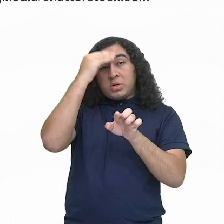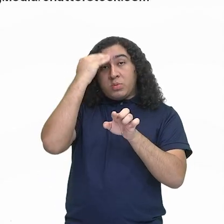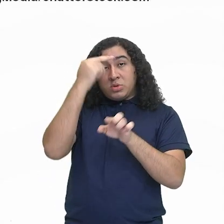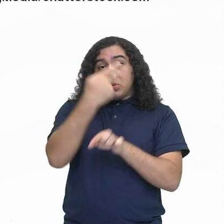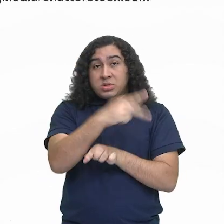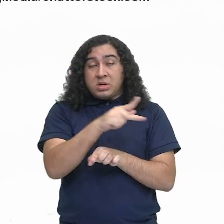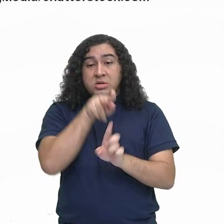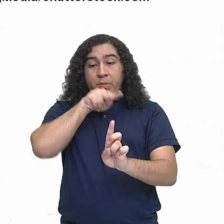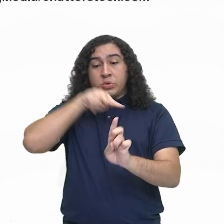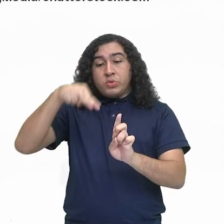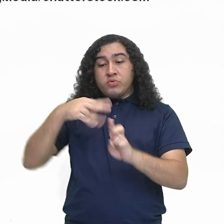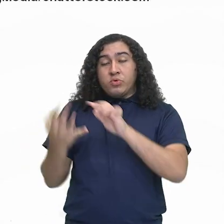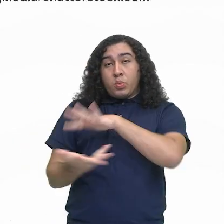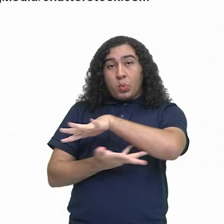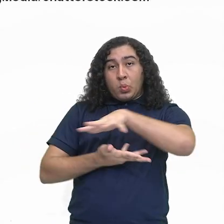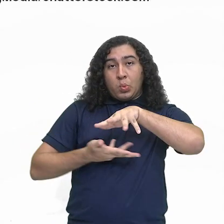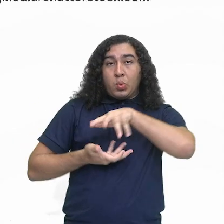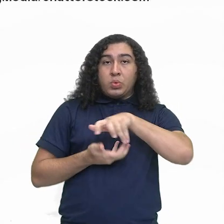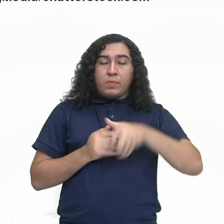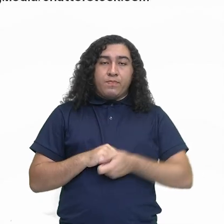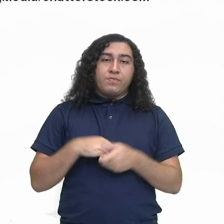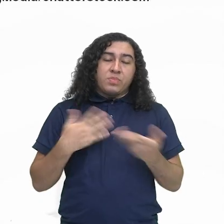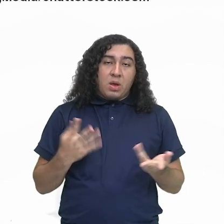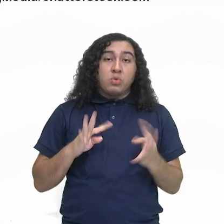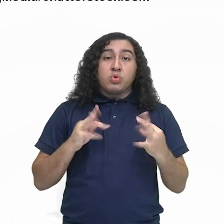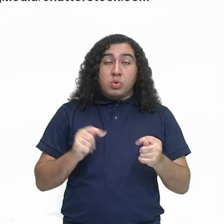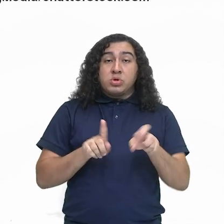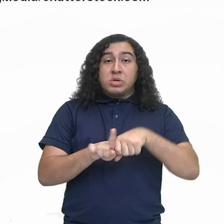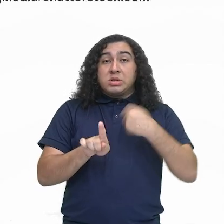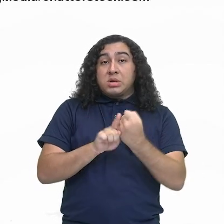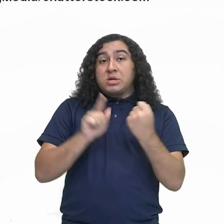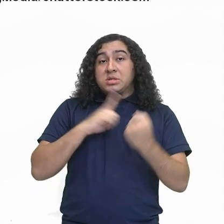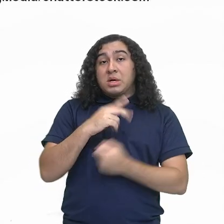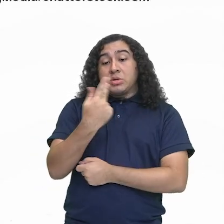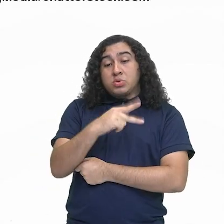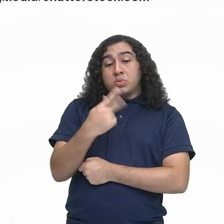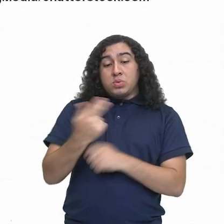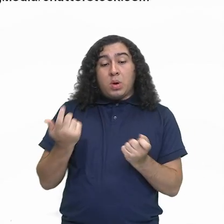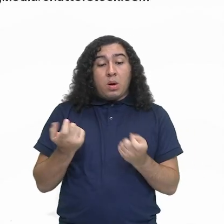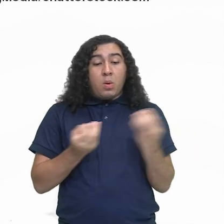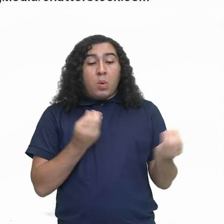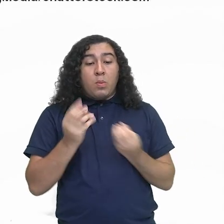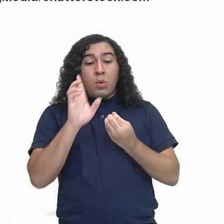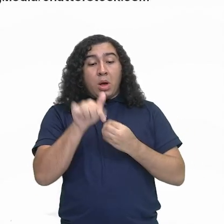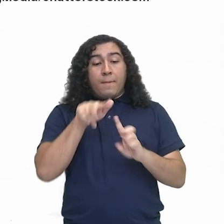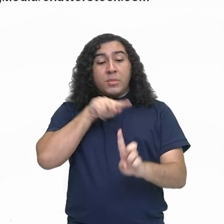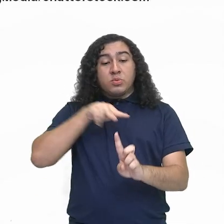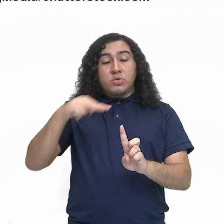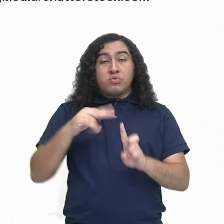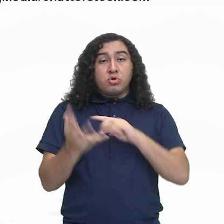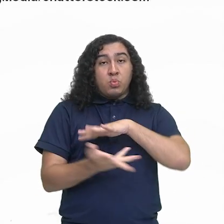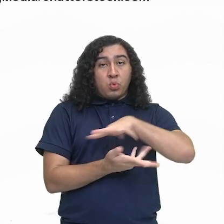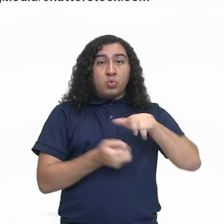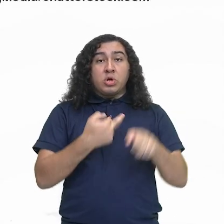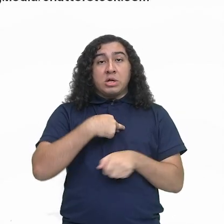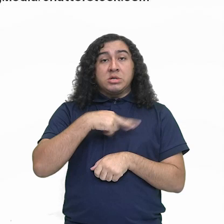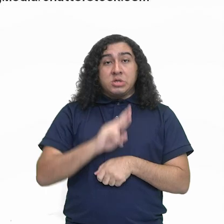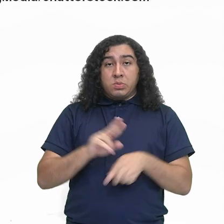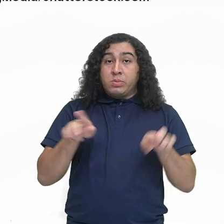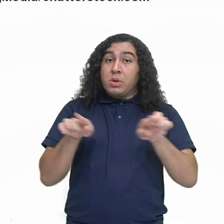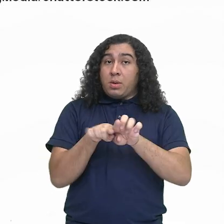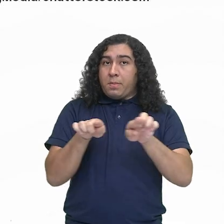mundo. Todas as sociedades, todas as culturas, elas têm aí as suas formas, ou sua forma de religião, né? Sua